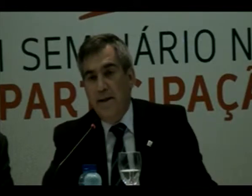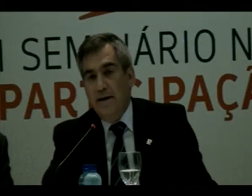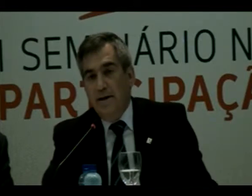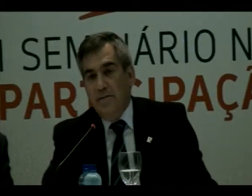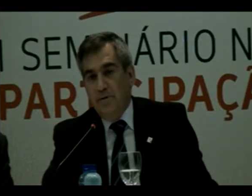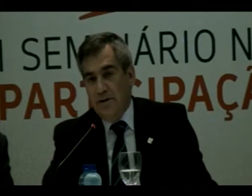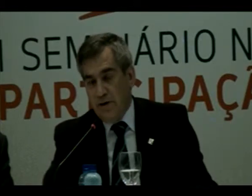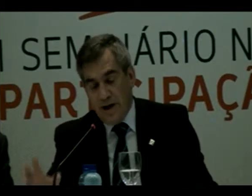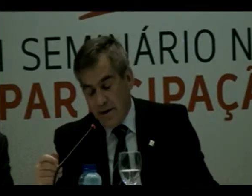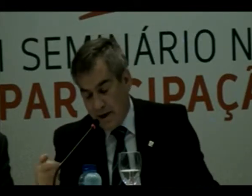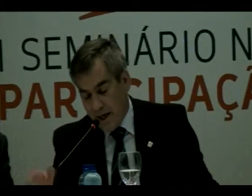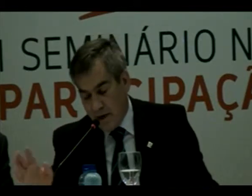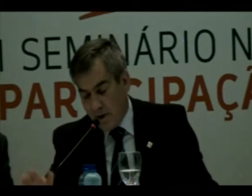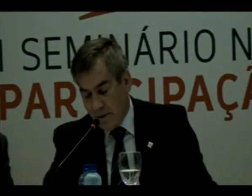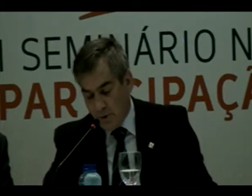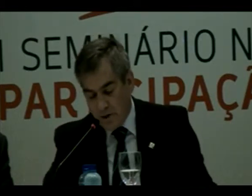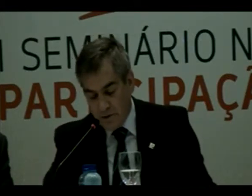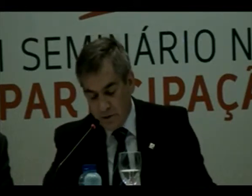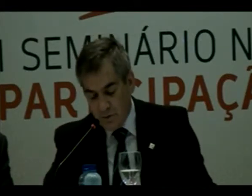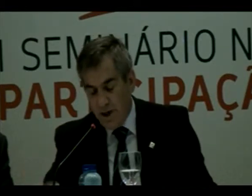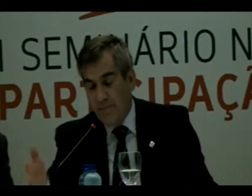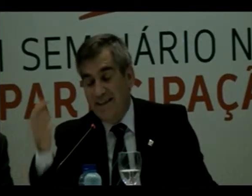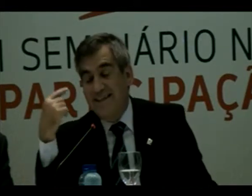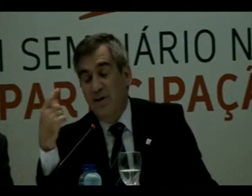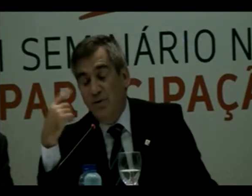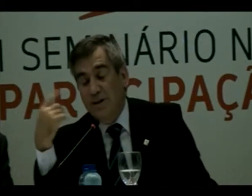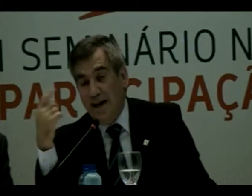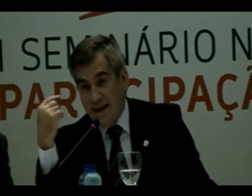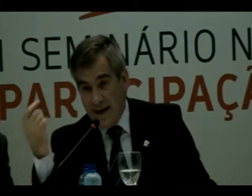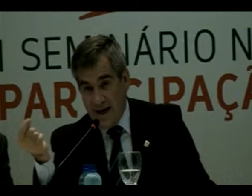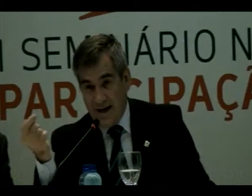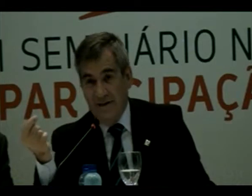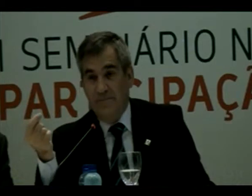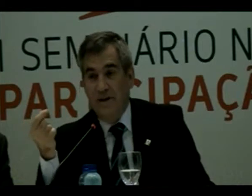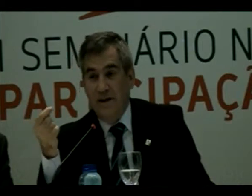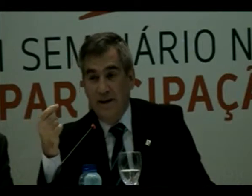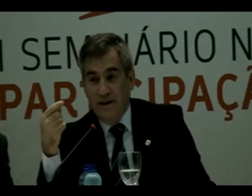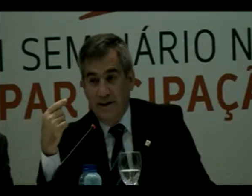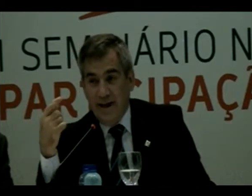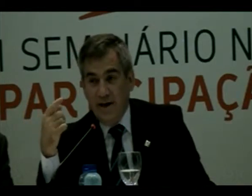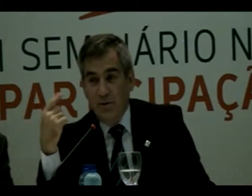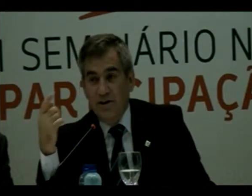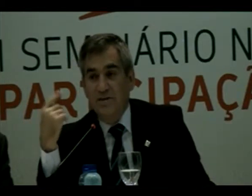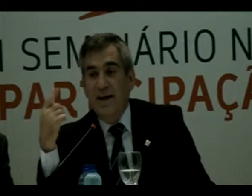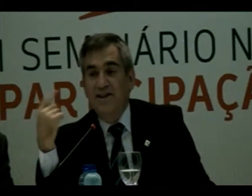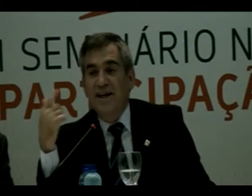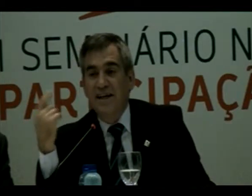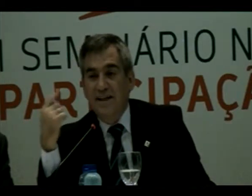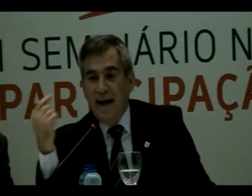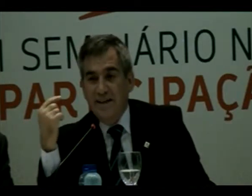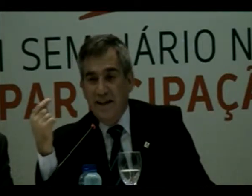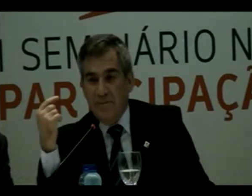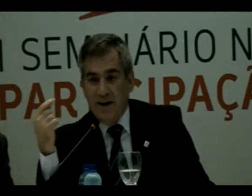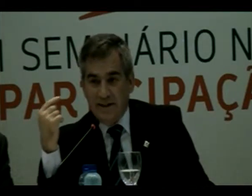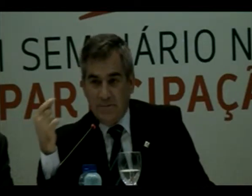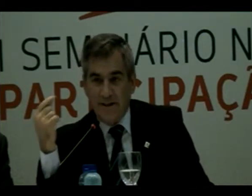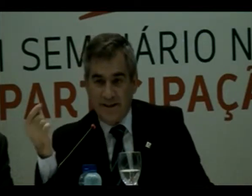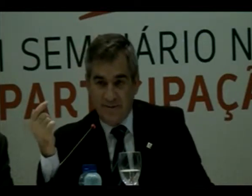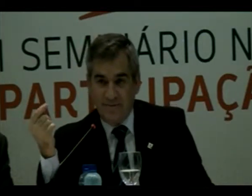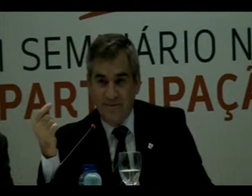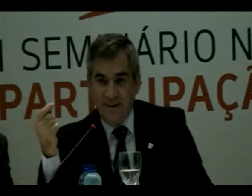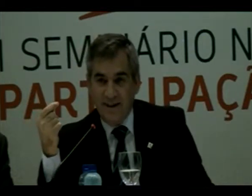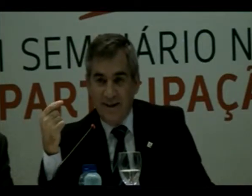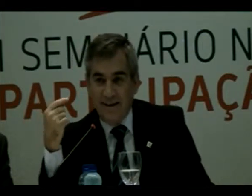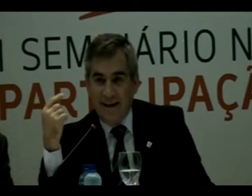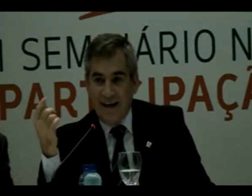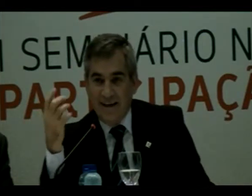miséria, portanto a guerra não acabou, ela continua, mas essa outra guerra da inclusão da dignidade da